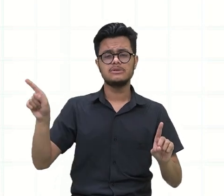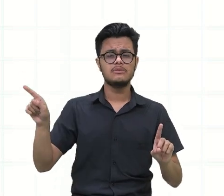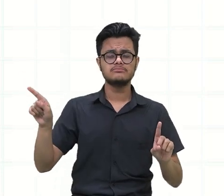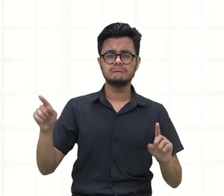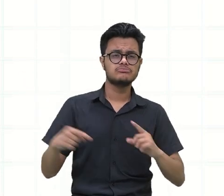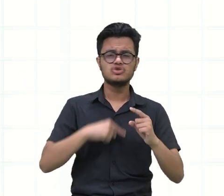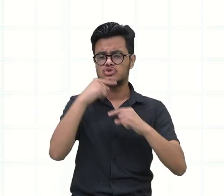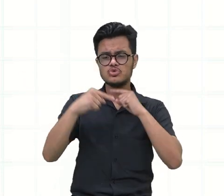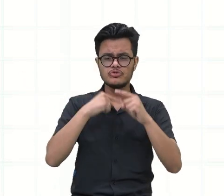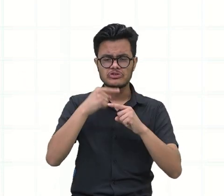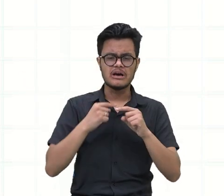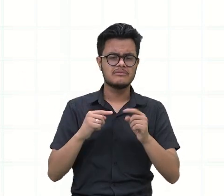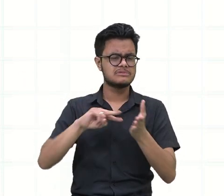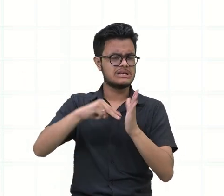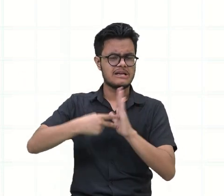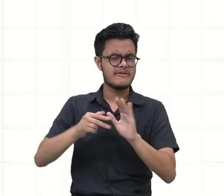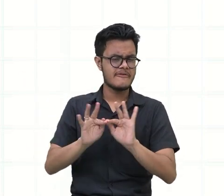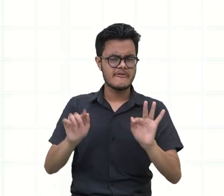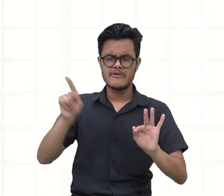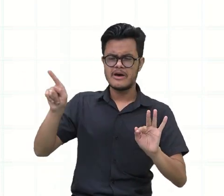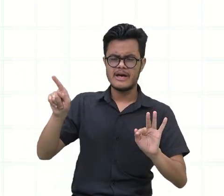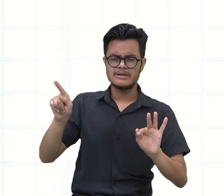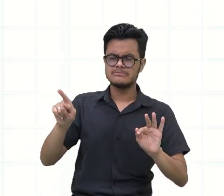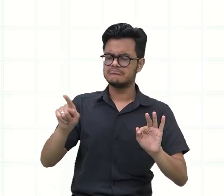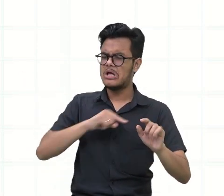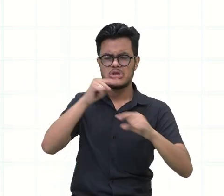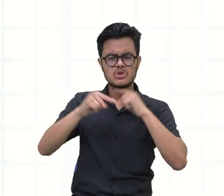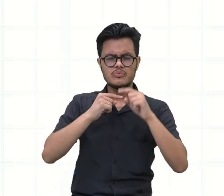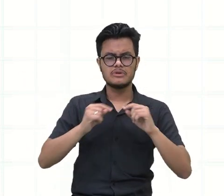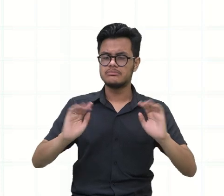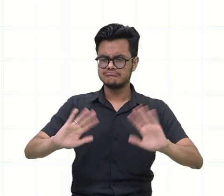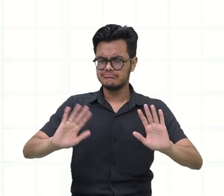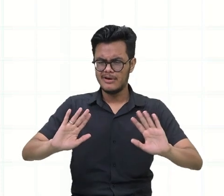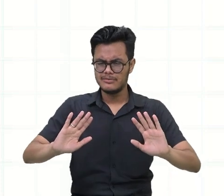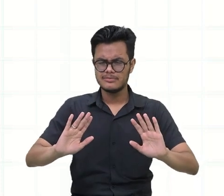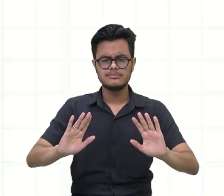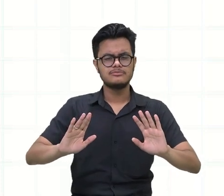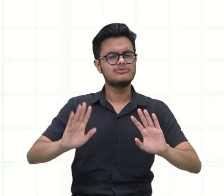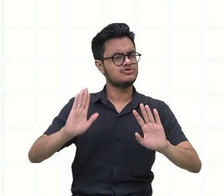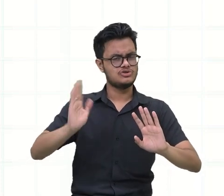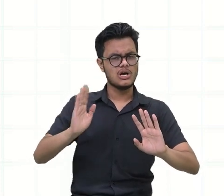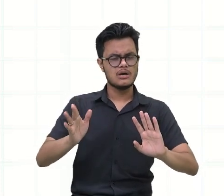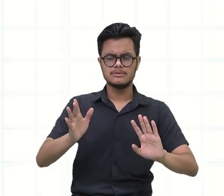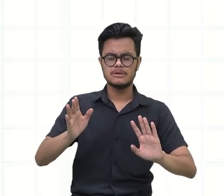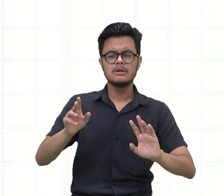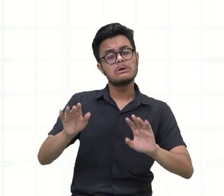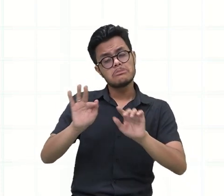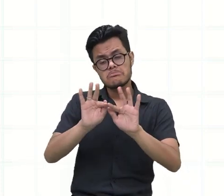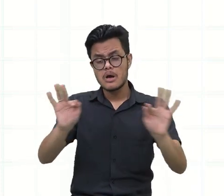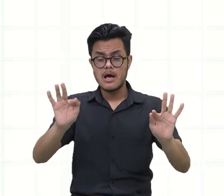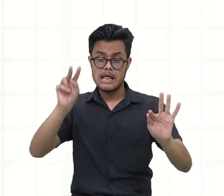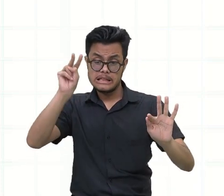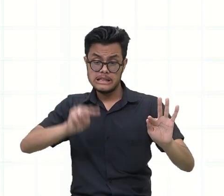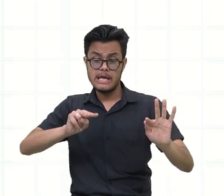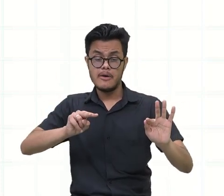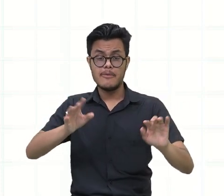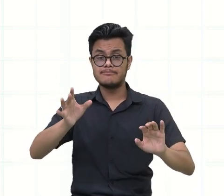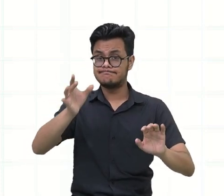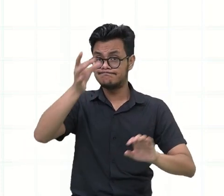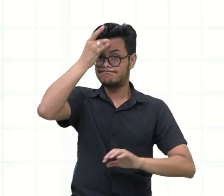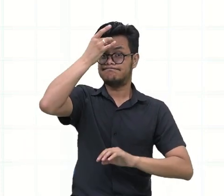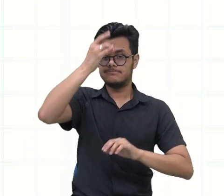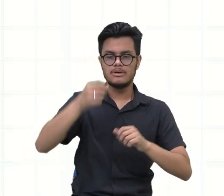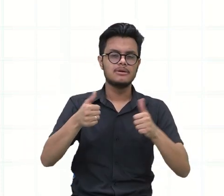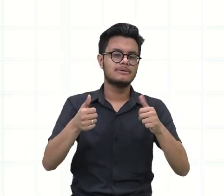né? O que está escrito nessa frase, não há dúvidas, você percebe que está sendo claro naquilo